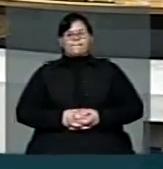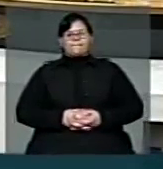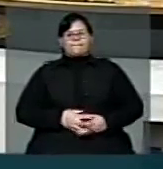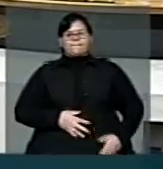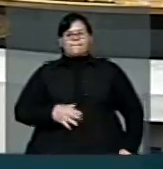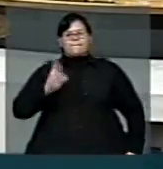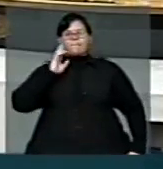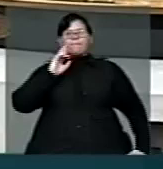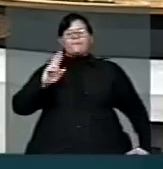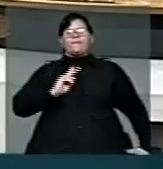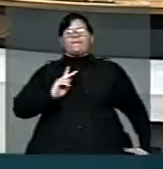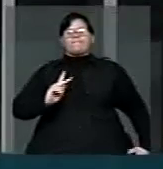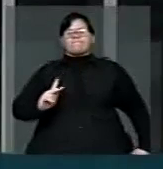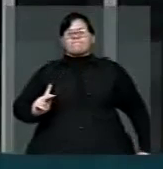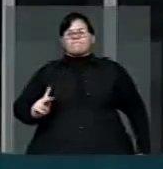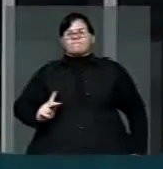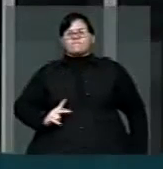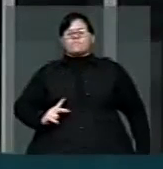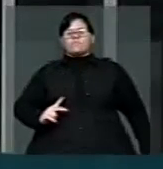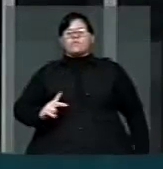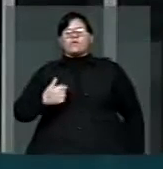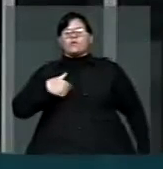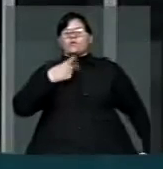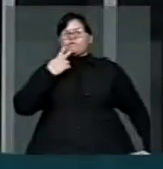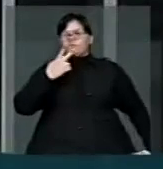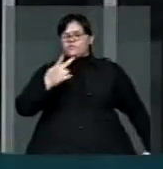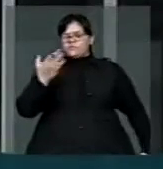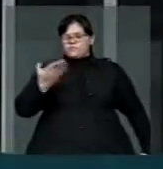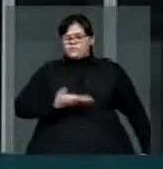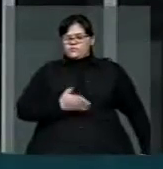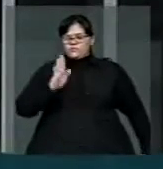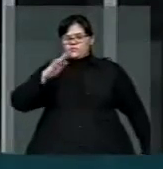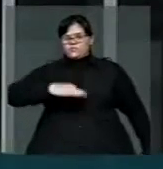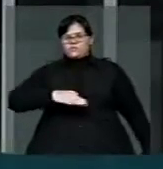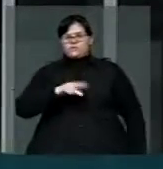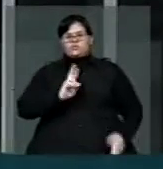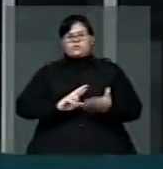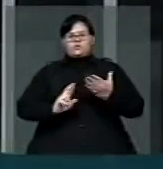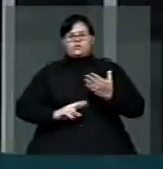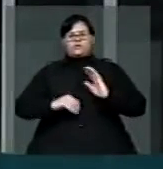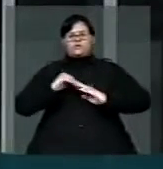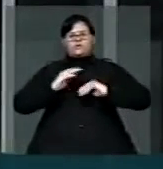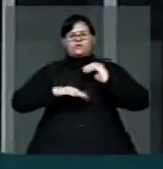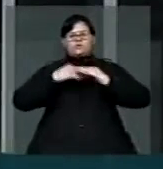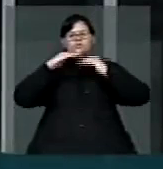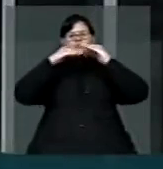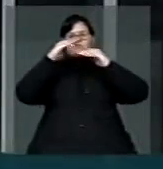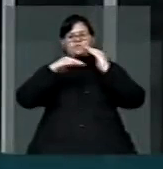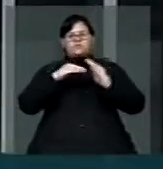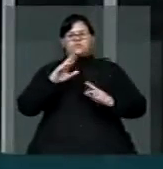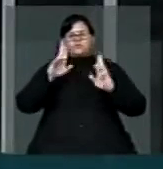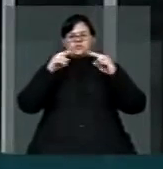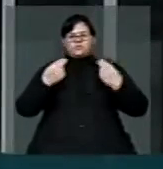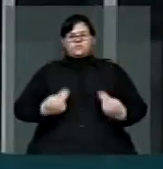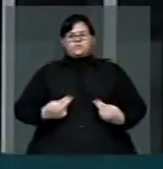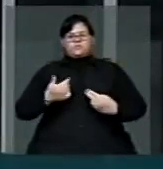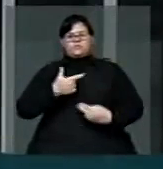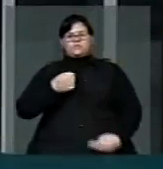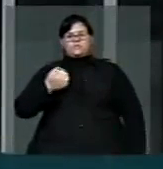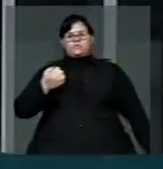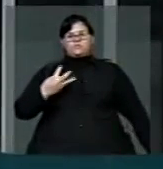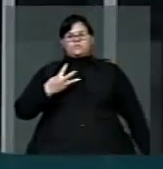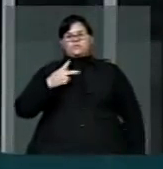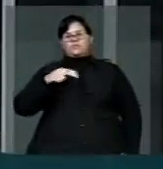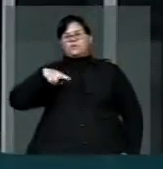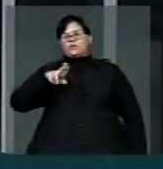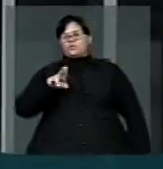Senhor presidente, eu gostaria de registrar aqui nesta tarde o relatório do Desenvolvimento Humano 2013, apresentado pelo PNUD, que